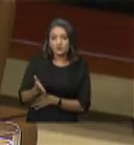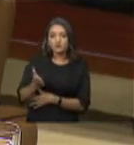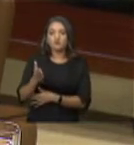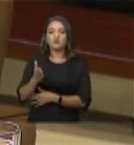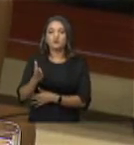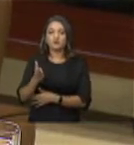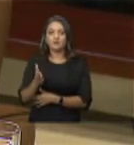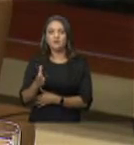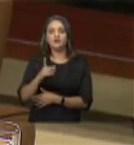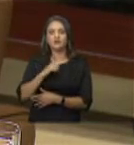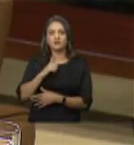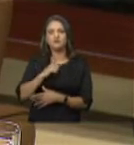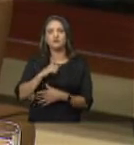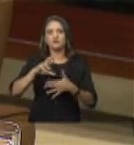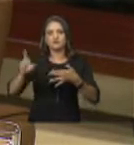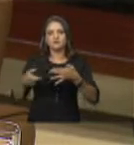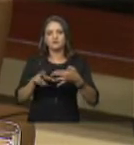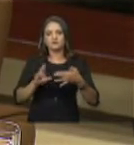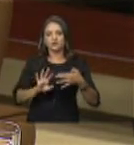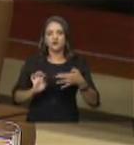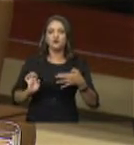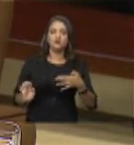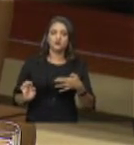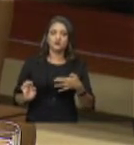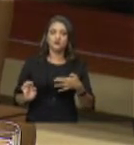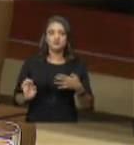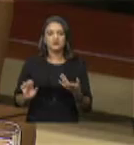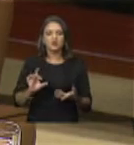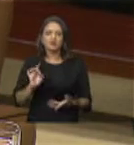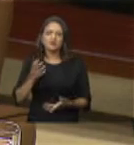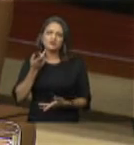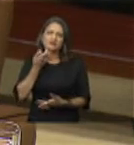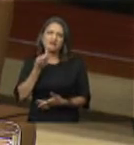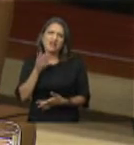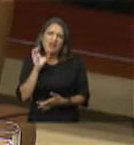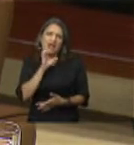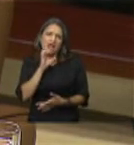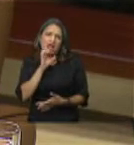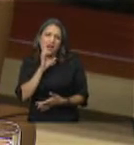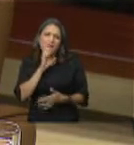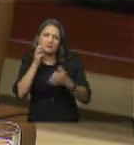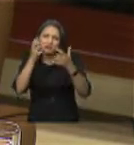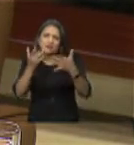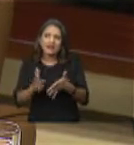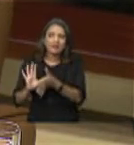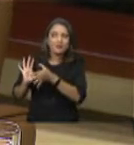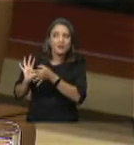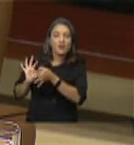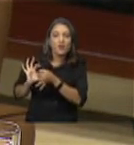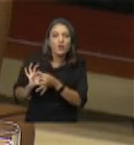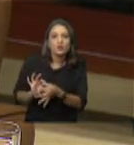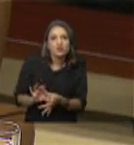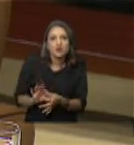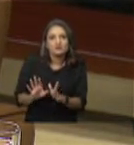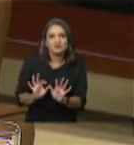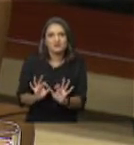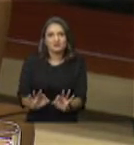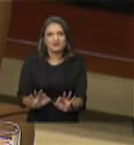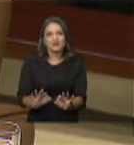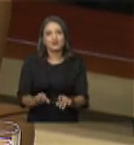ordenar o outro eu faço essa pequena observação inicial para que tenhamos presente e